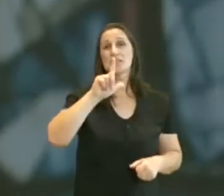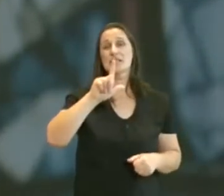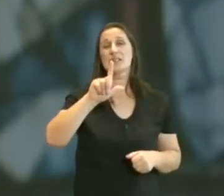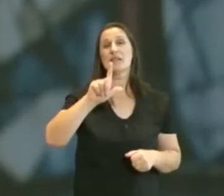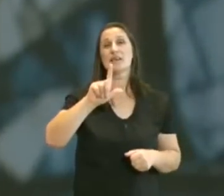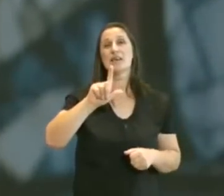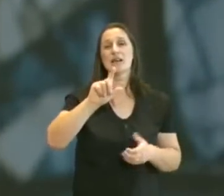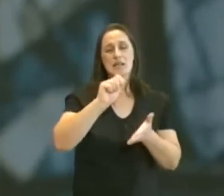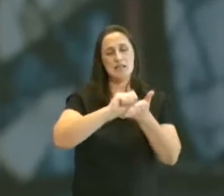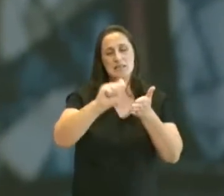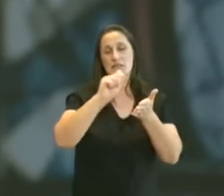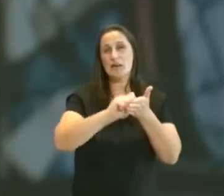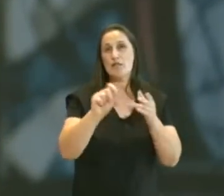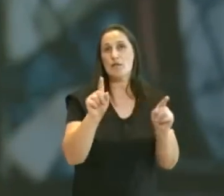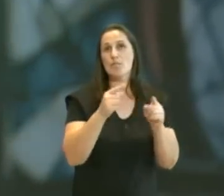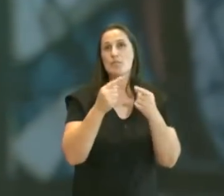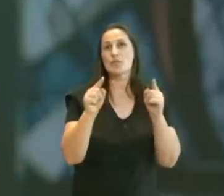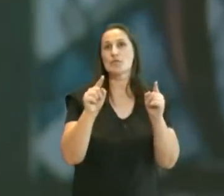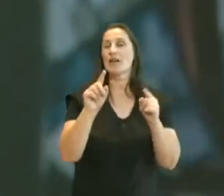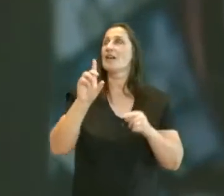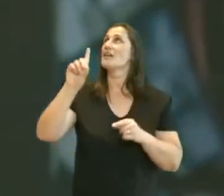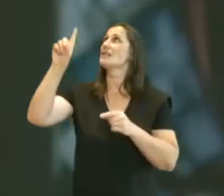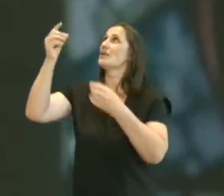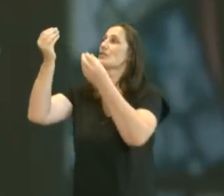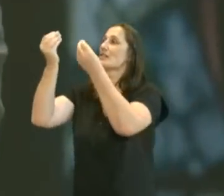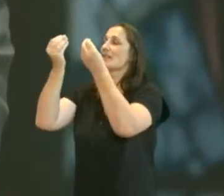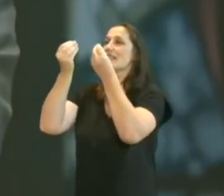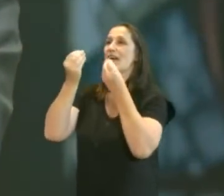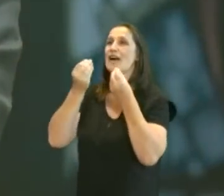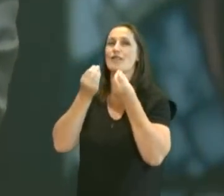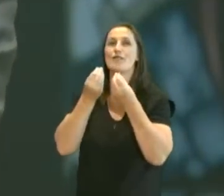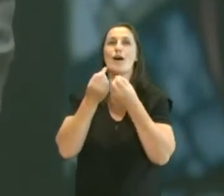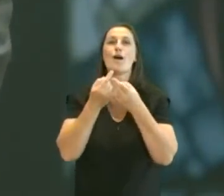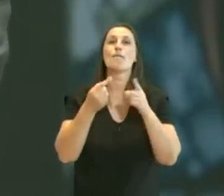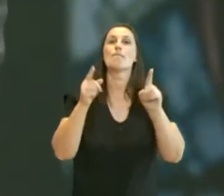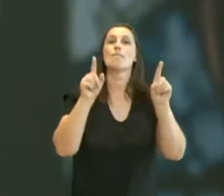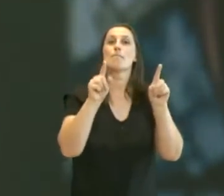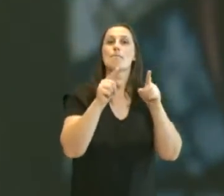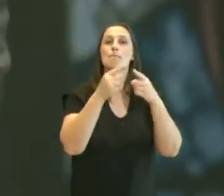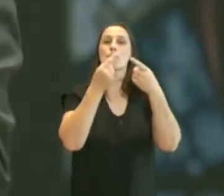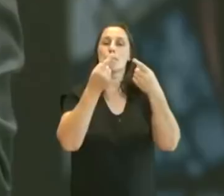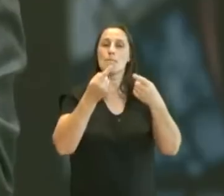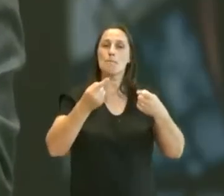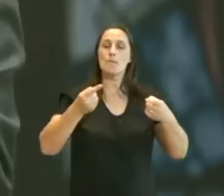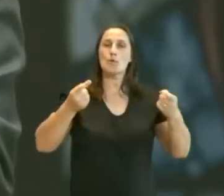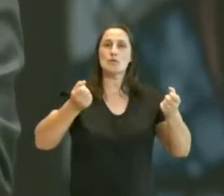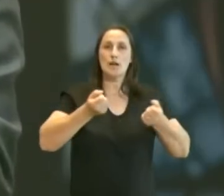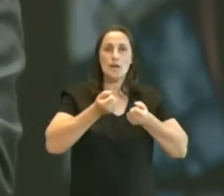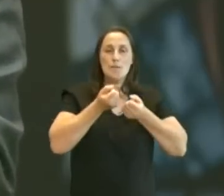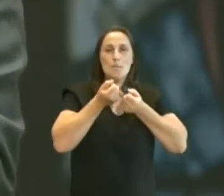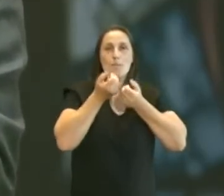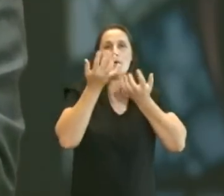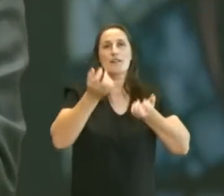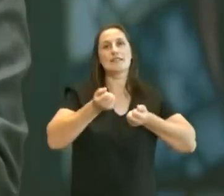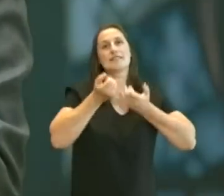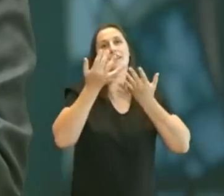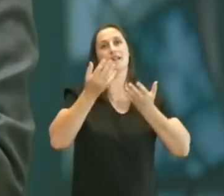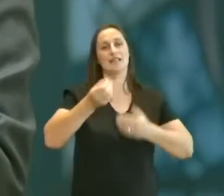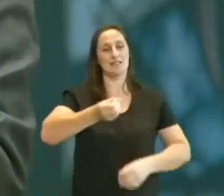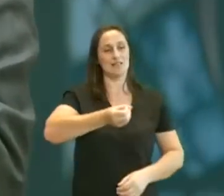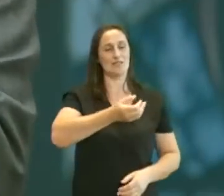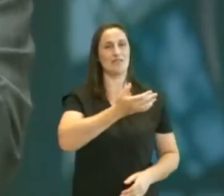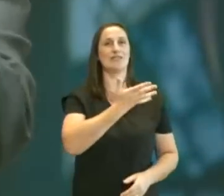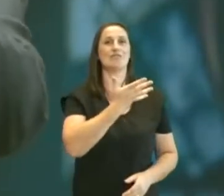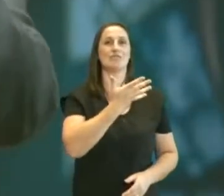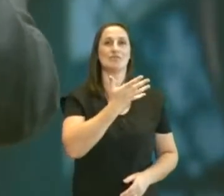E aí Deus dava para ele uma melodia nova e uma poesia nova. E ele dizia: